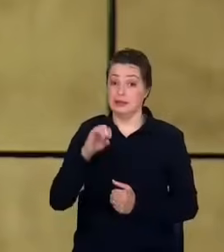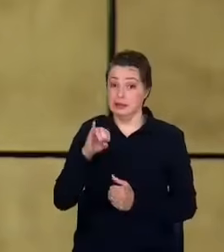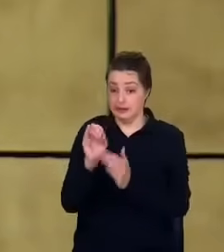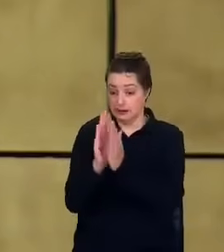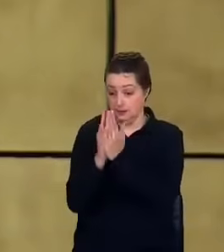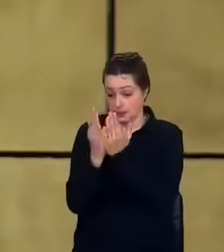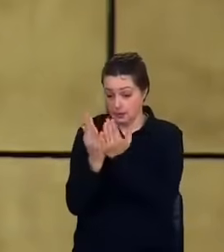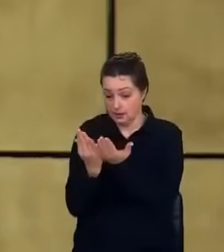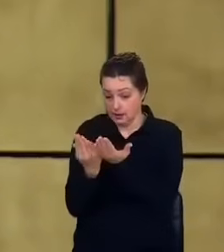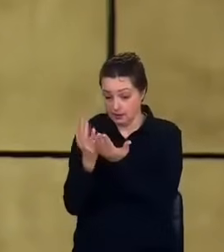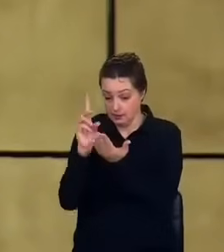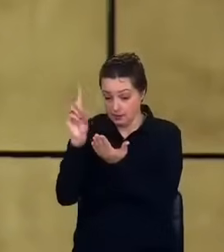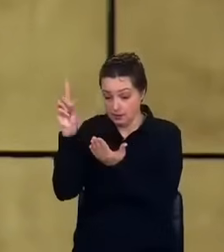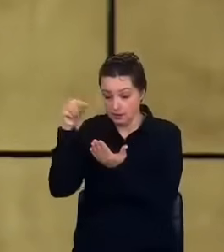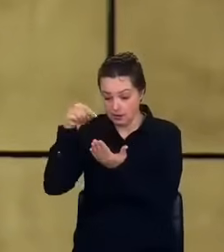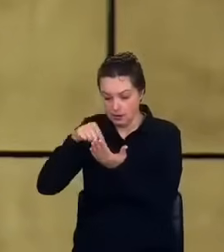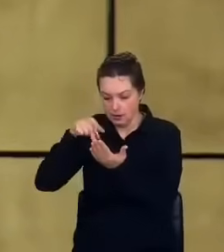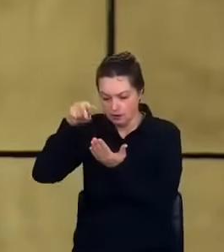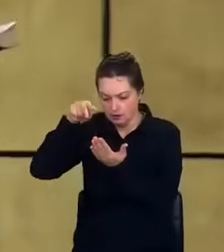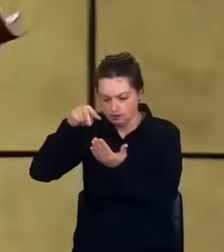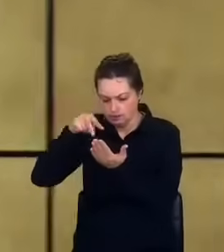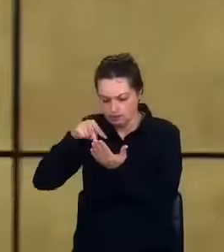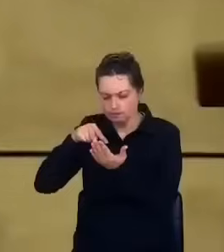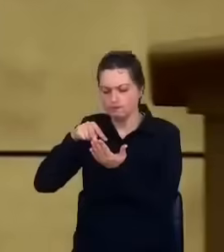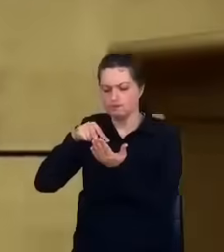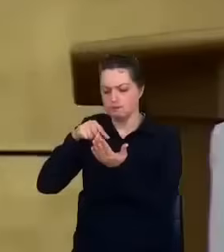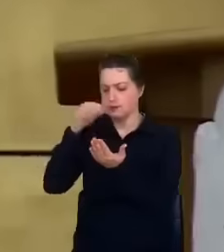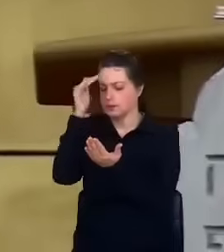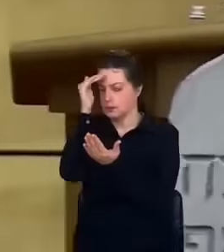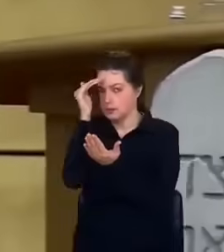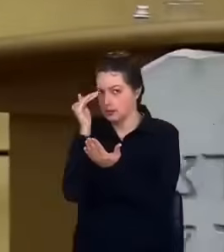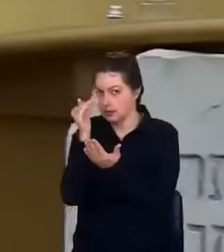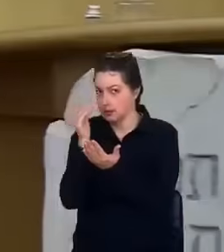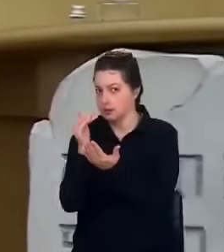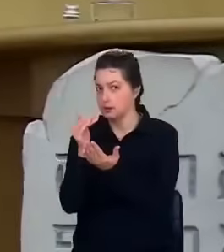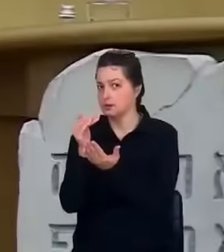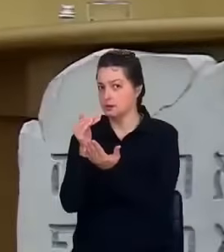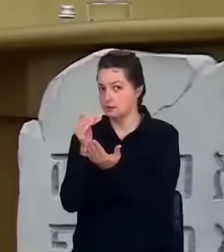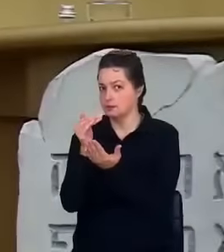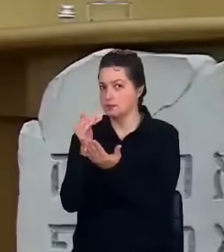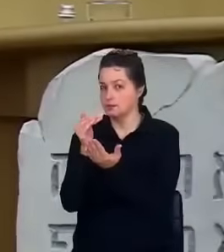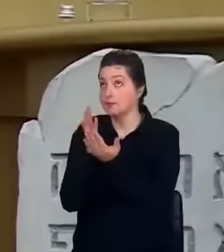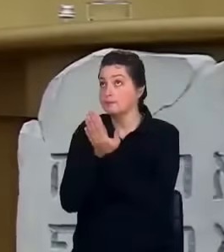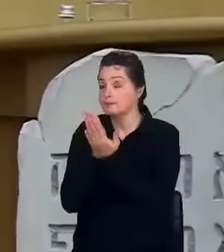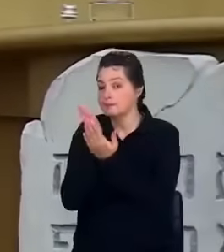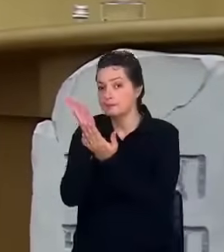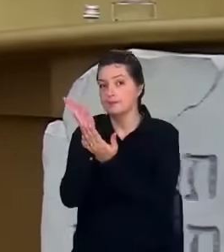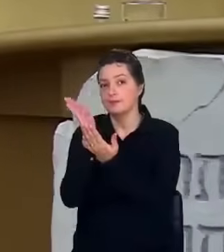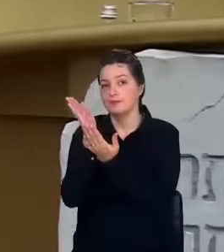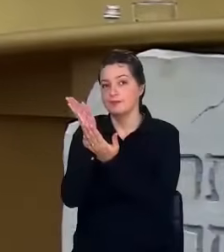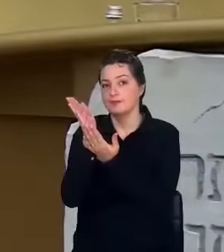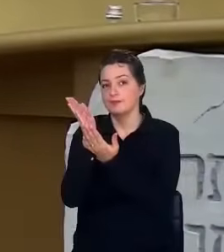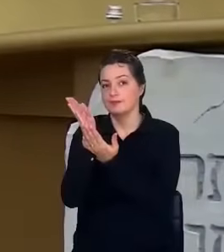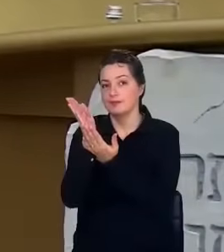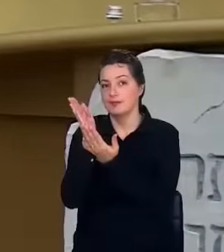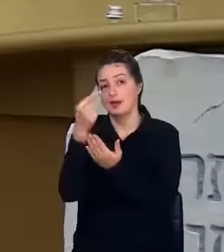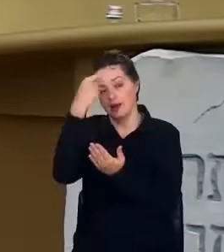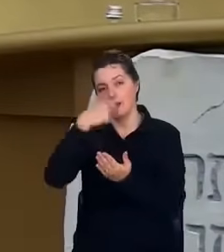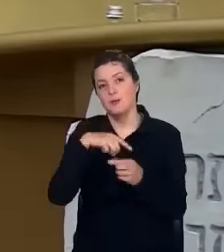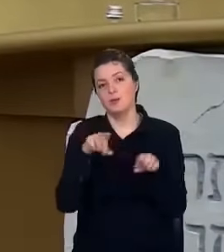essa palavra, se eu sou leal com ele, eu serei leal com